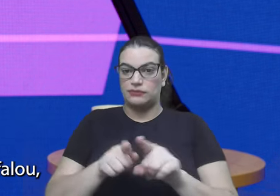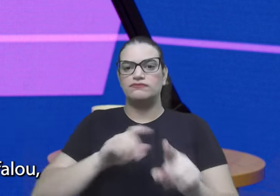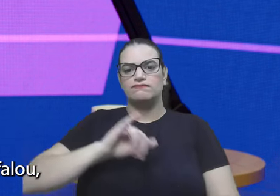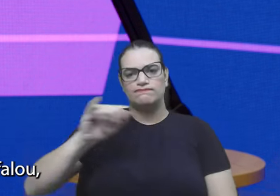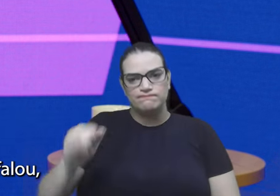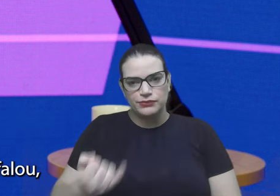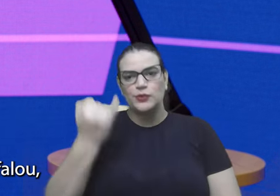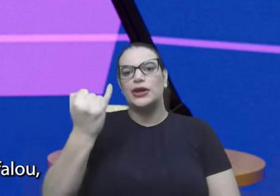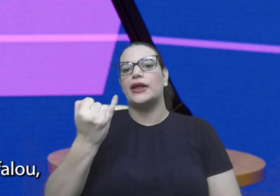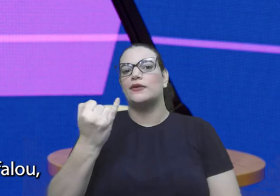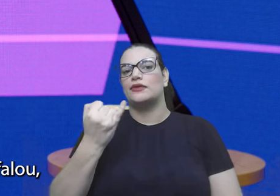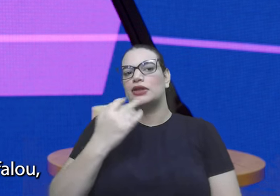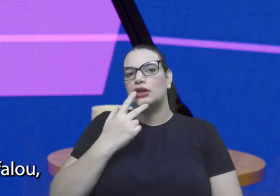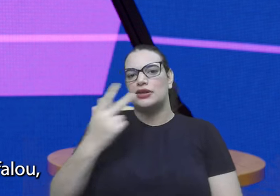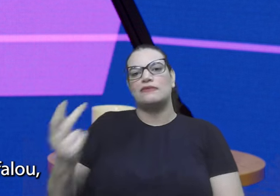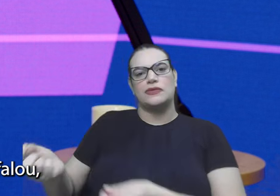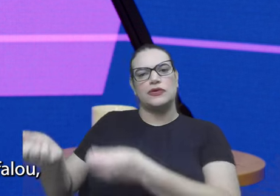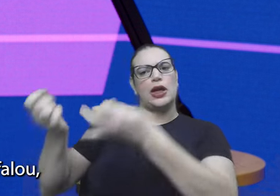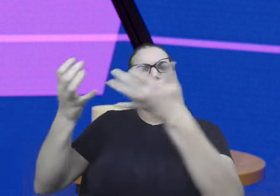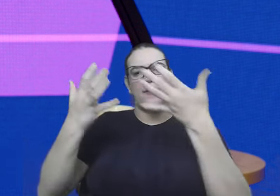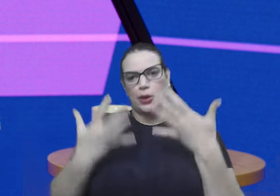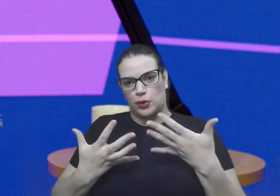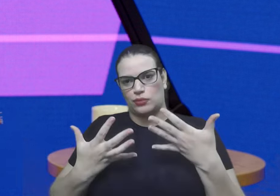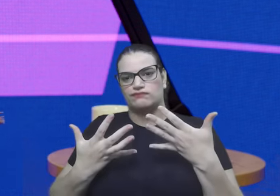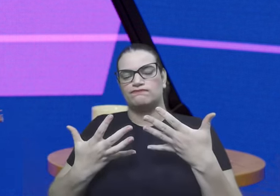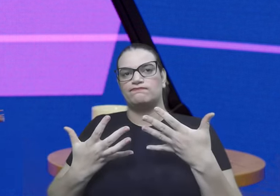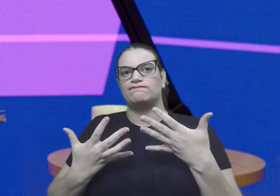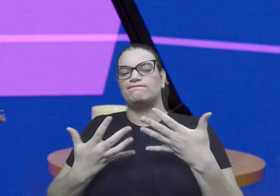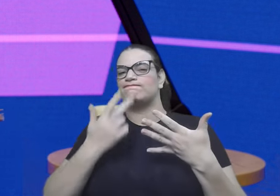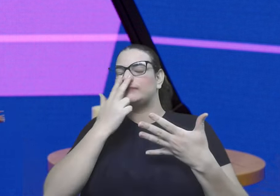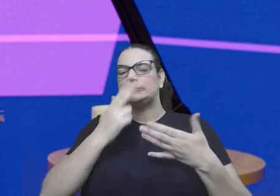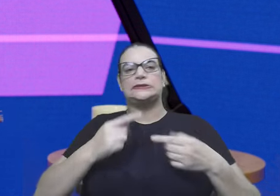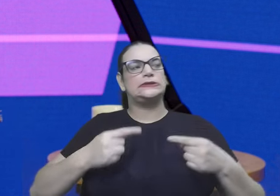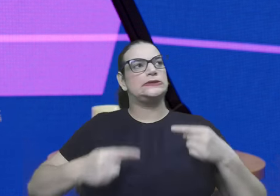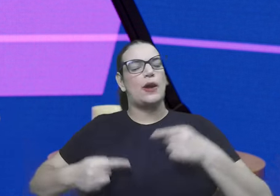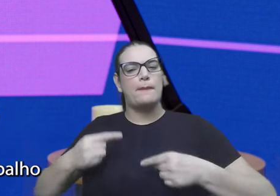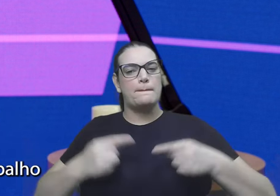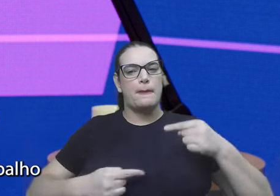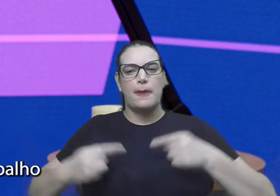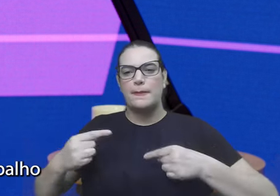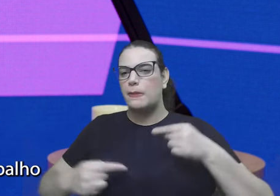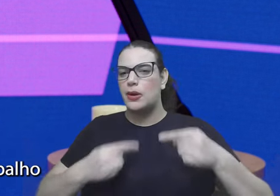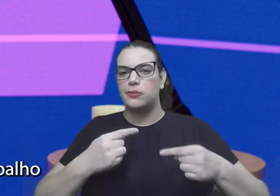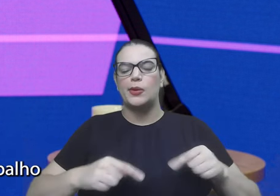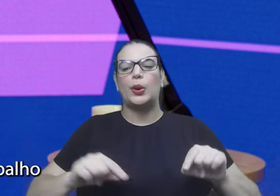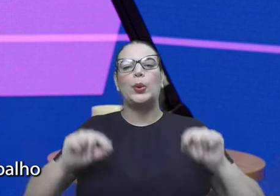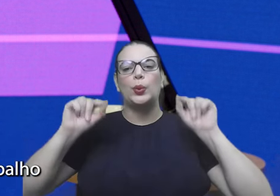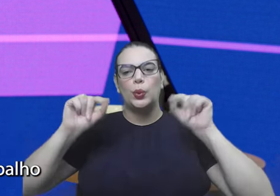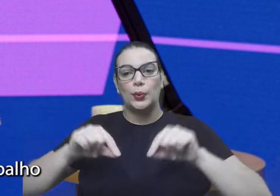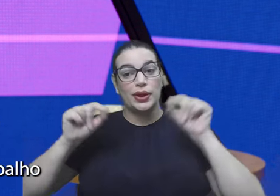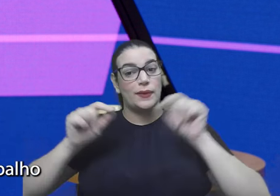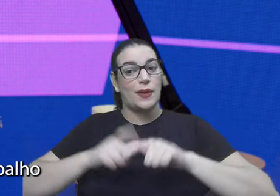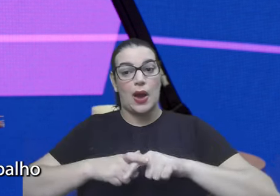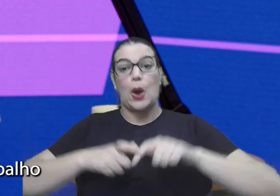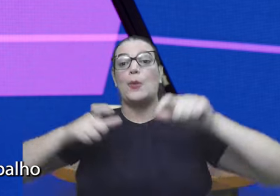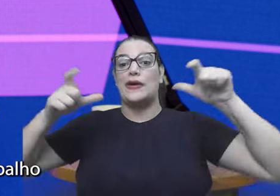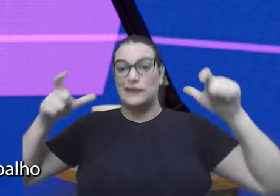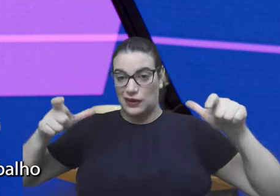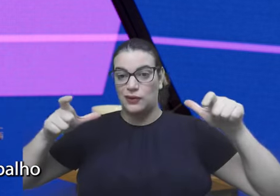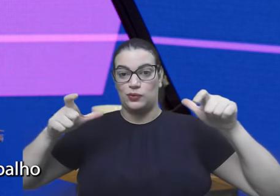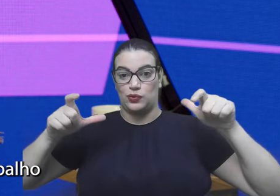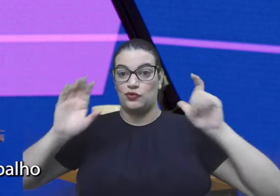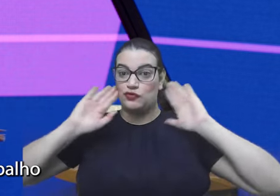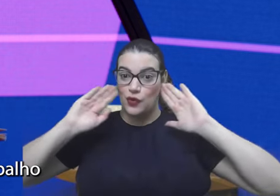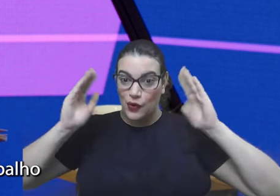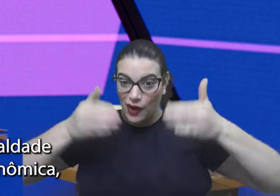gancho com o que você falou O Grande Debate que tem crescido em torno da